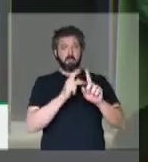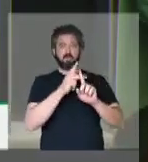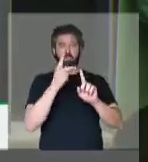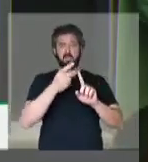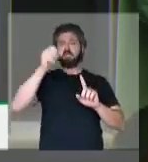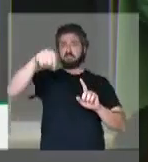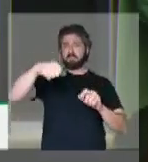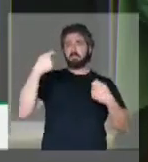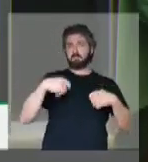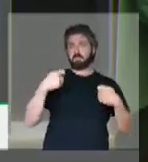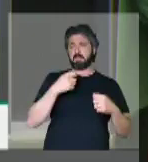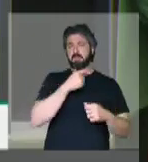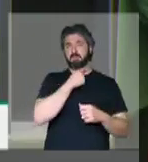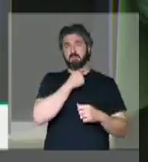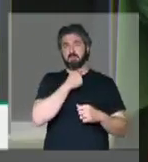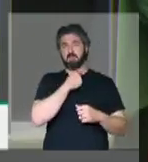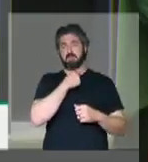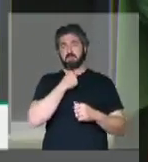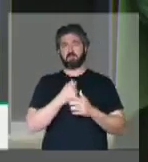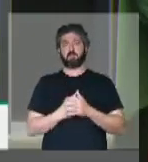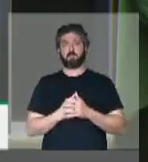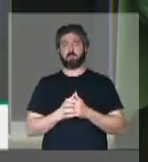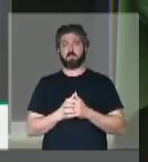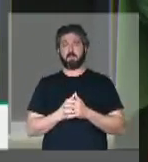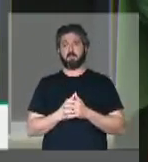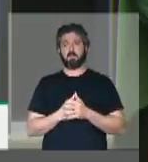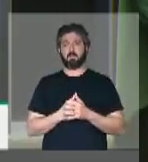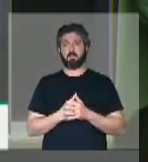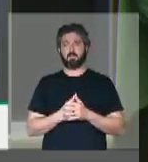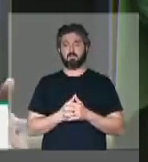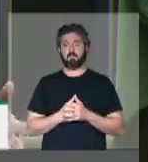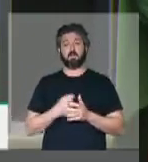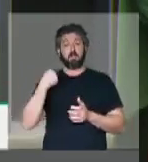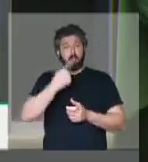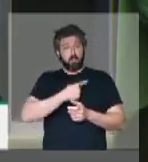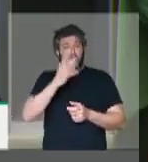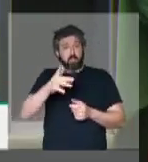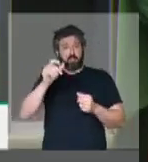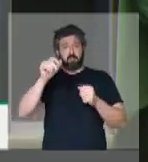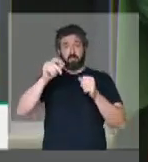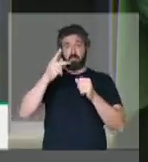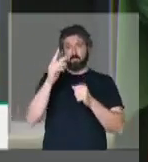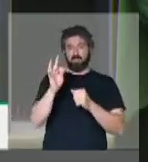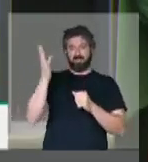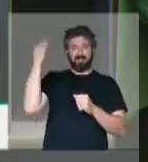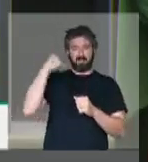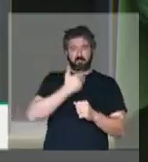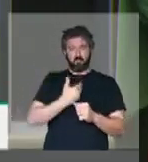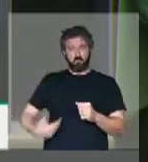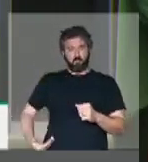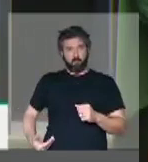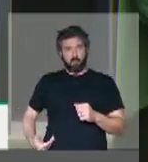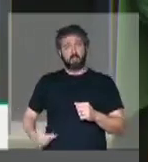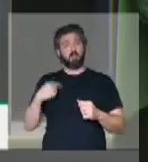na Previdência. Tanto precisávamos que fizemos alterações quando éramos